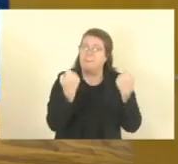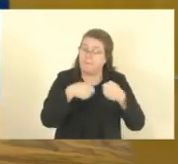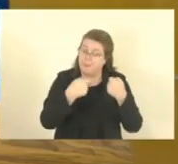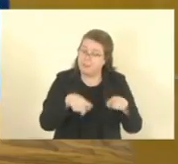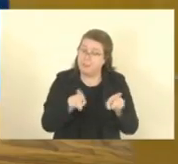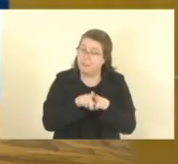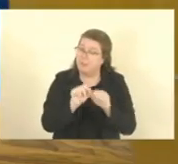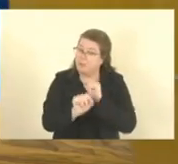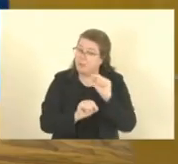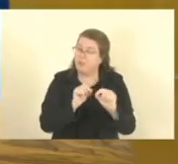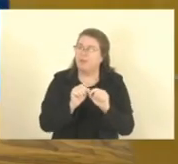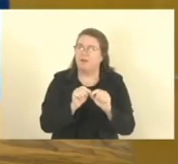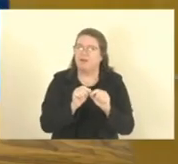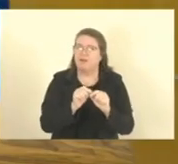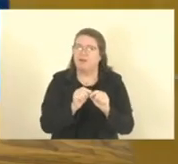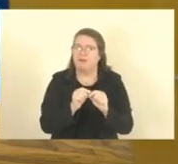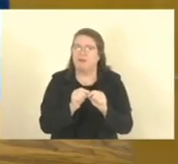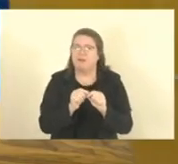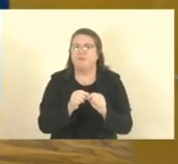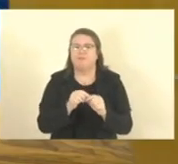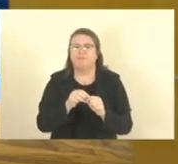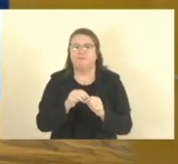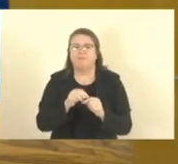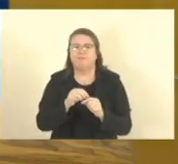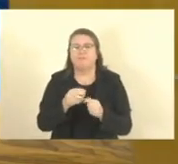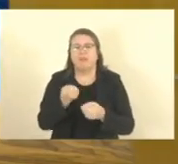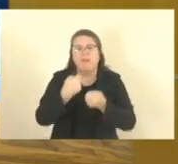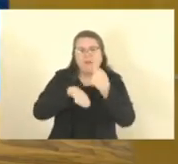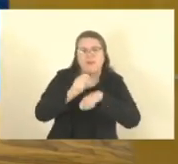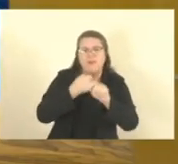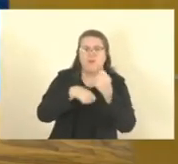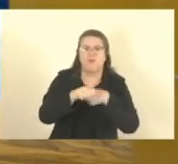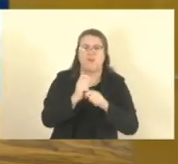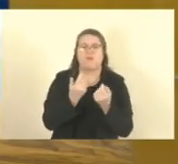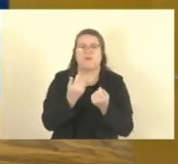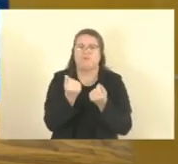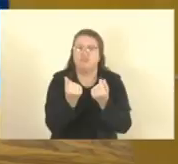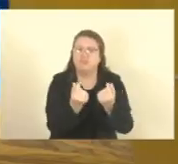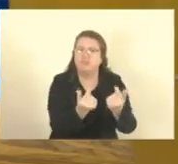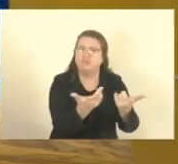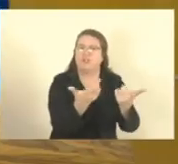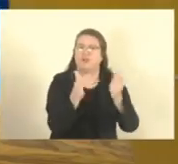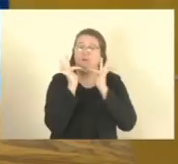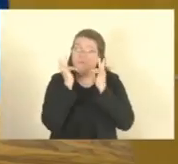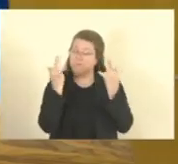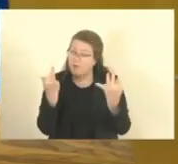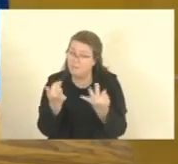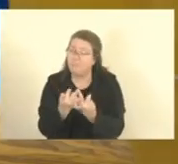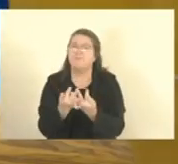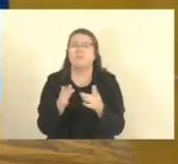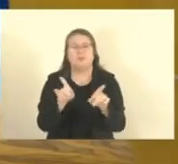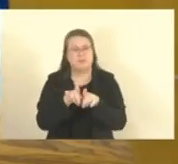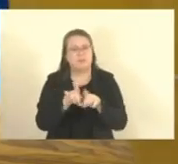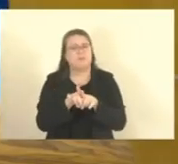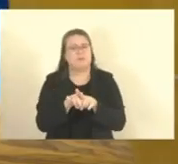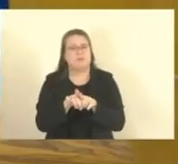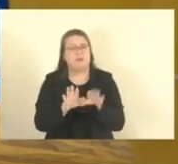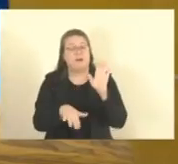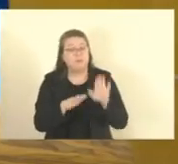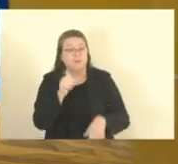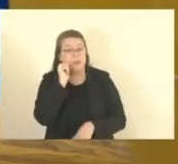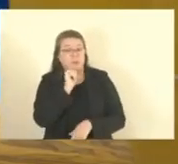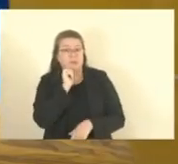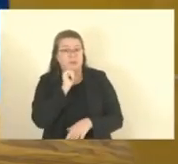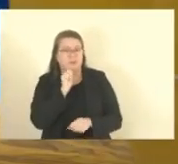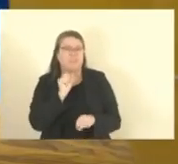economicamente poder suprir o seu sustento e de sua família, da família que constituiu. E muitas vezes a mulher volta, a mulher fica